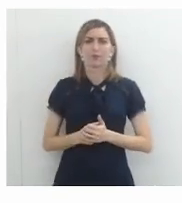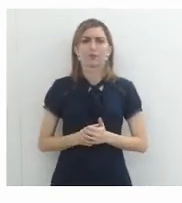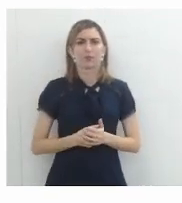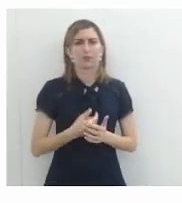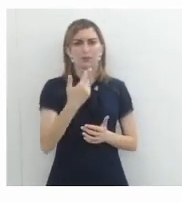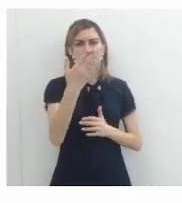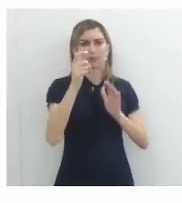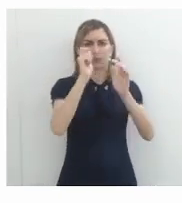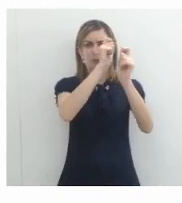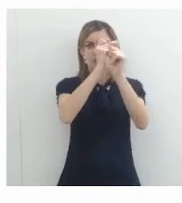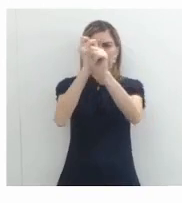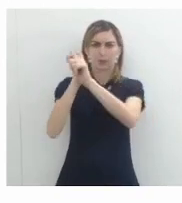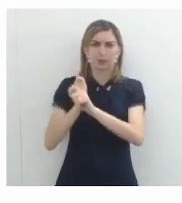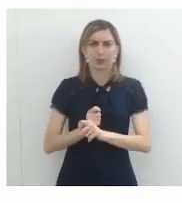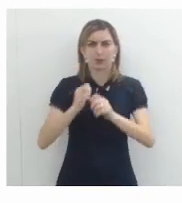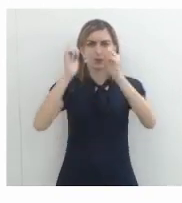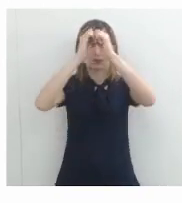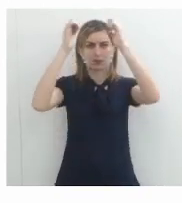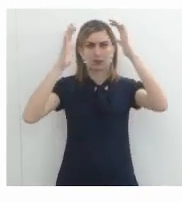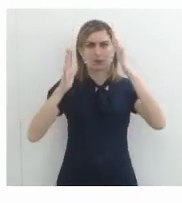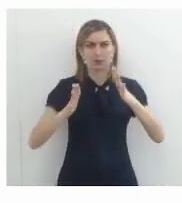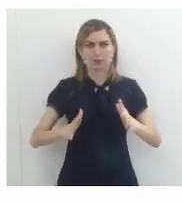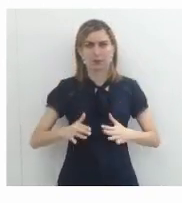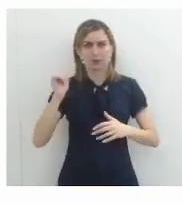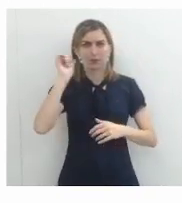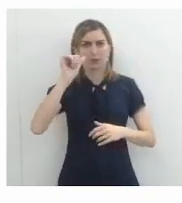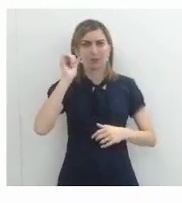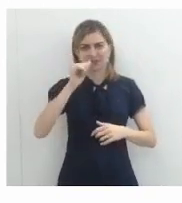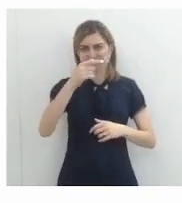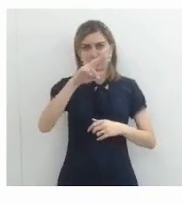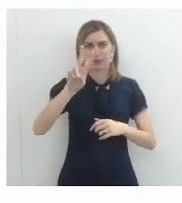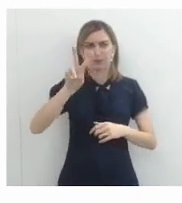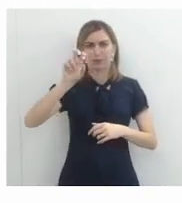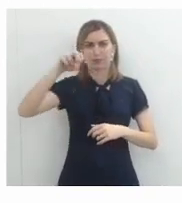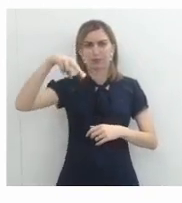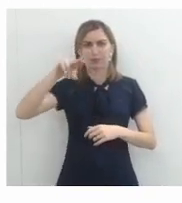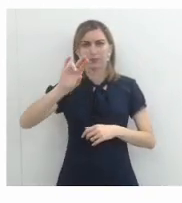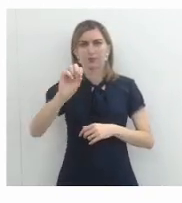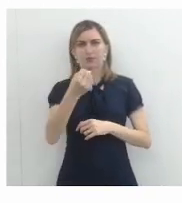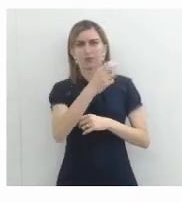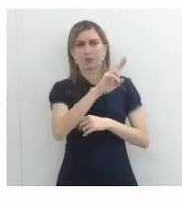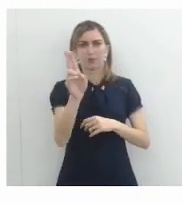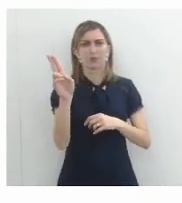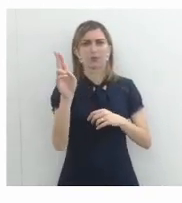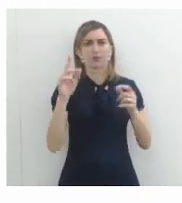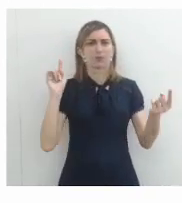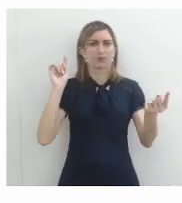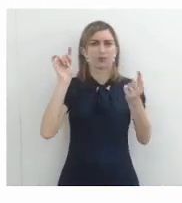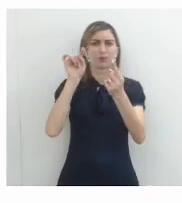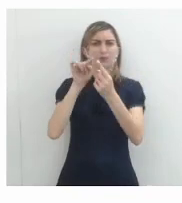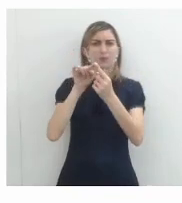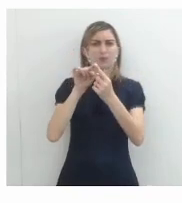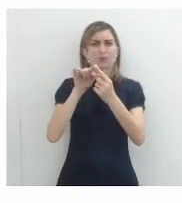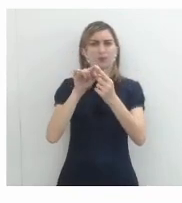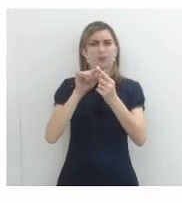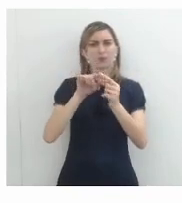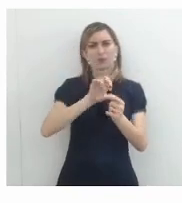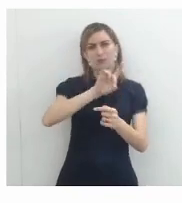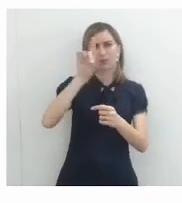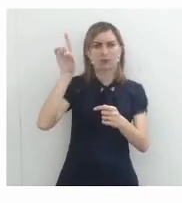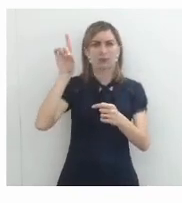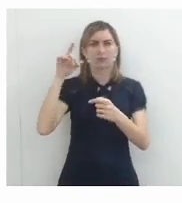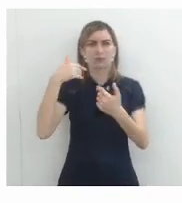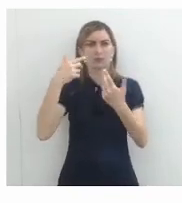Essas esculturas femininas receberam o nome de Vênus, né, como falei, como uma associação à deusa, né, da